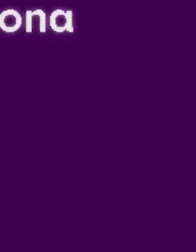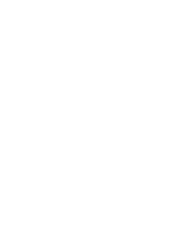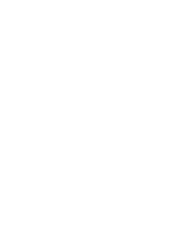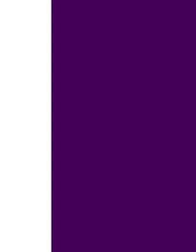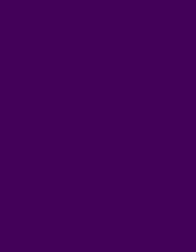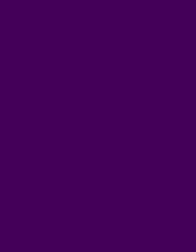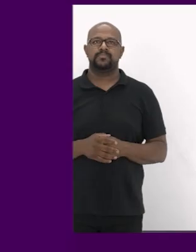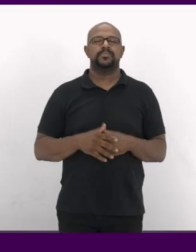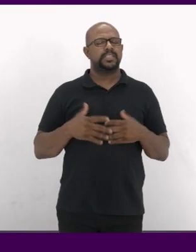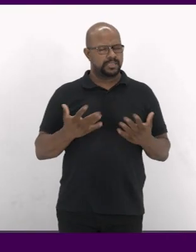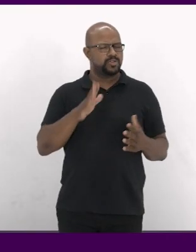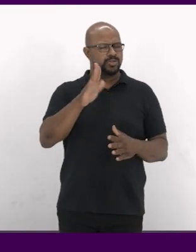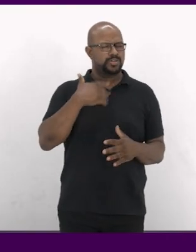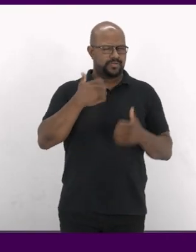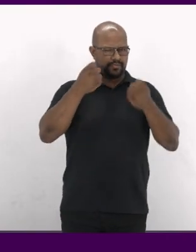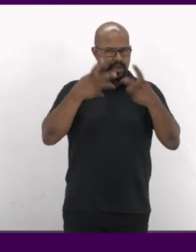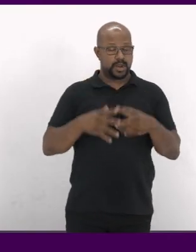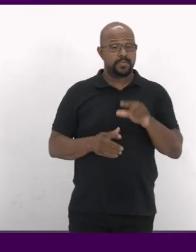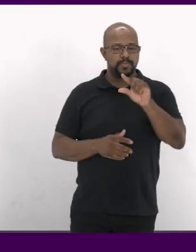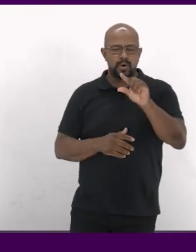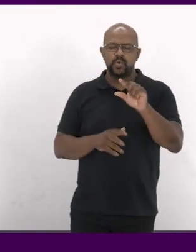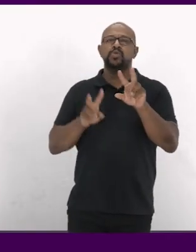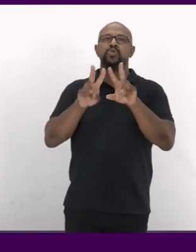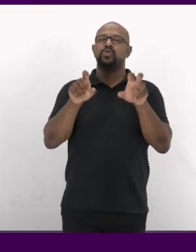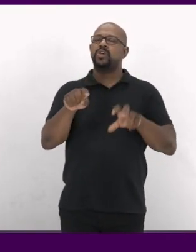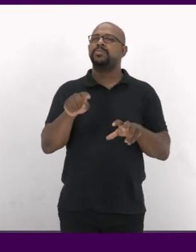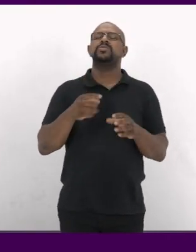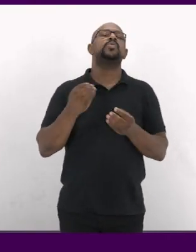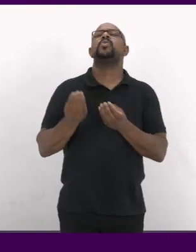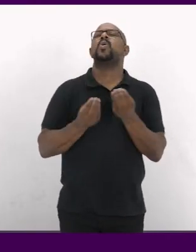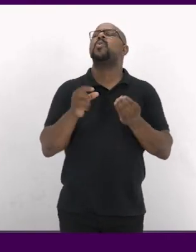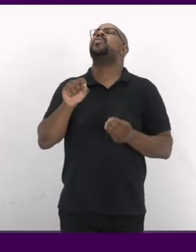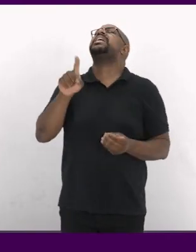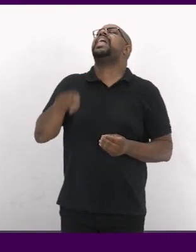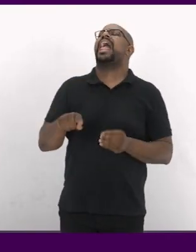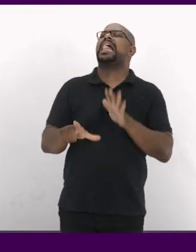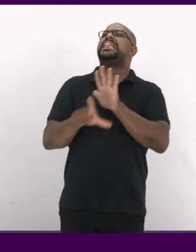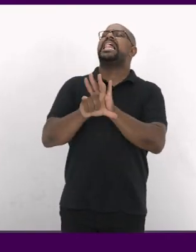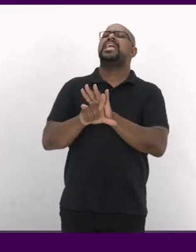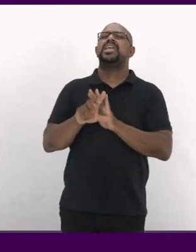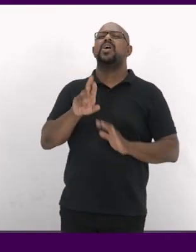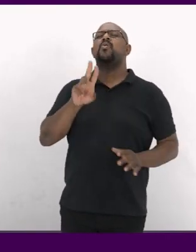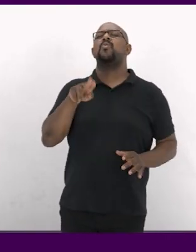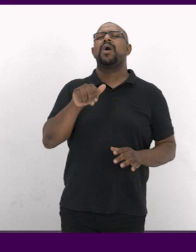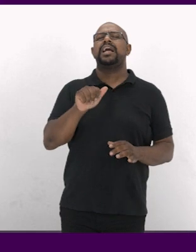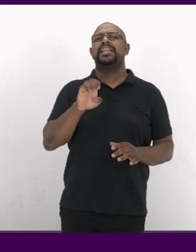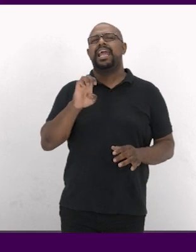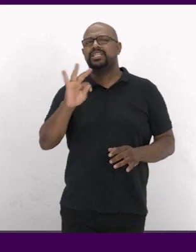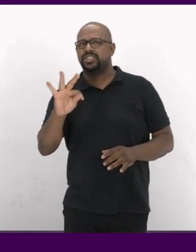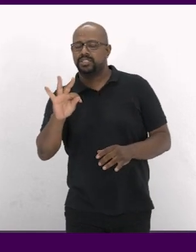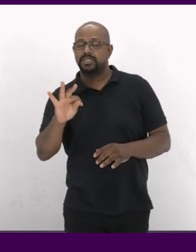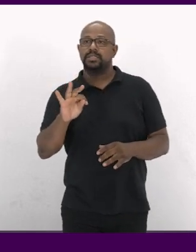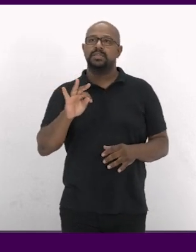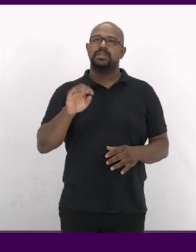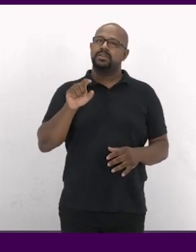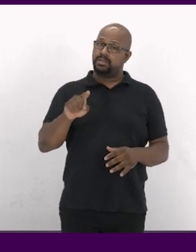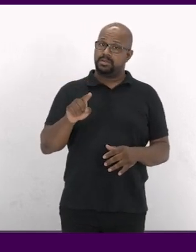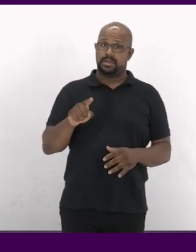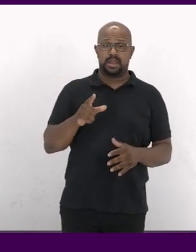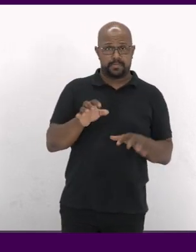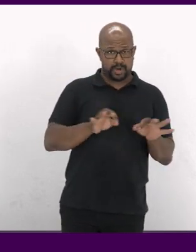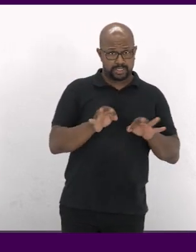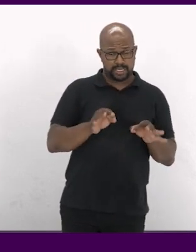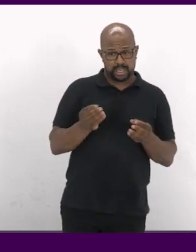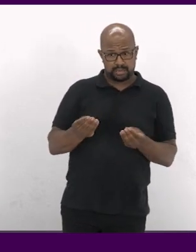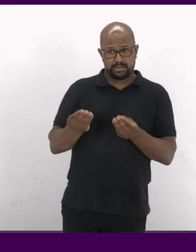Rouanet? Então, deixa eu falar um pouco sobre isso, sobre como funciona a Lei Rouanet. Ao submeter um projeto à lei,